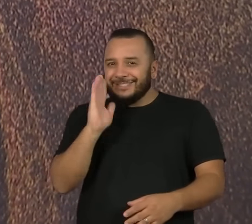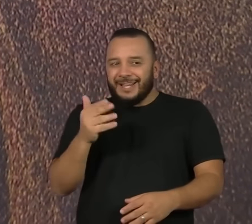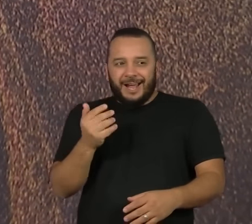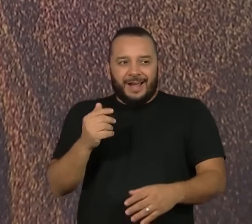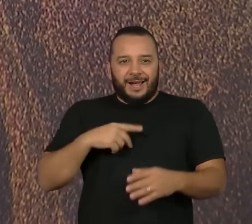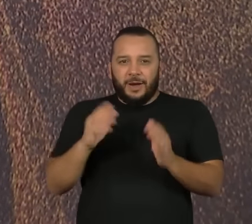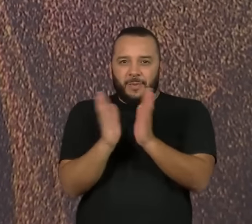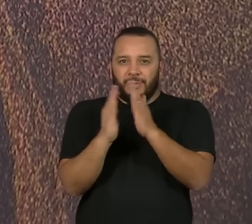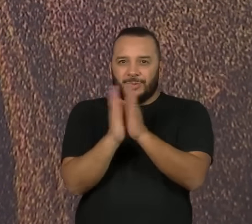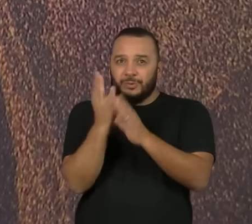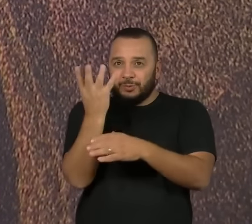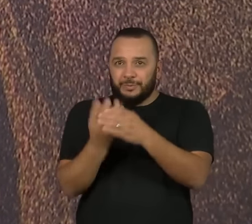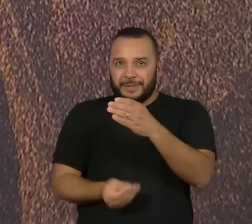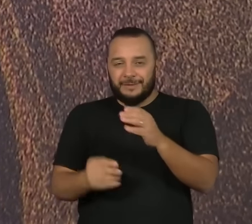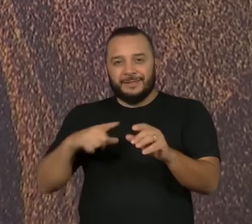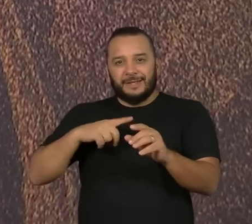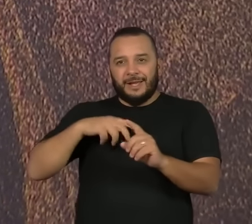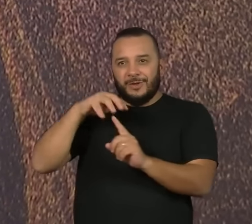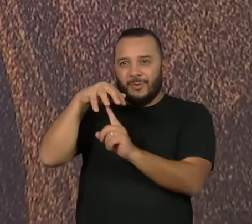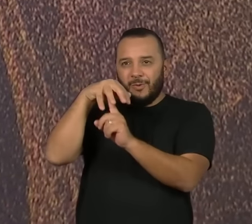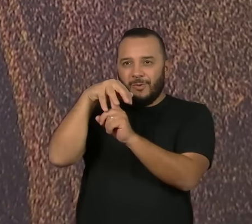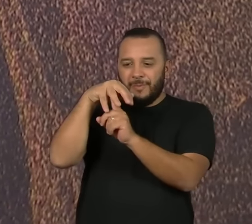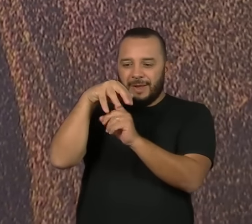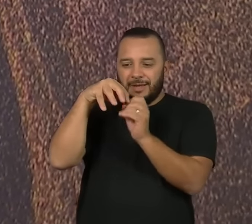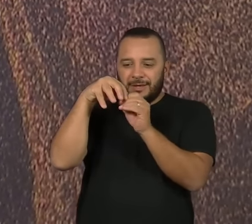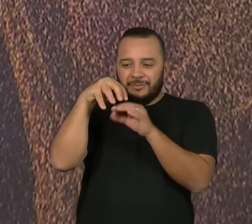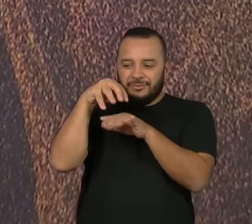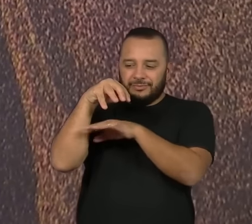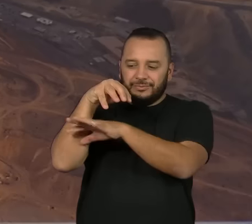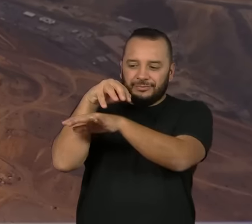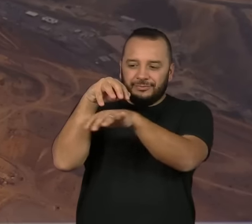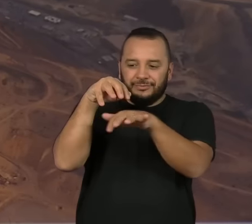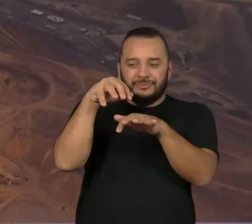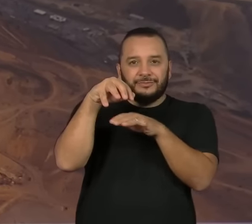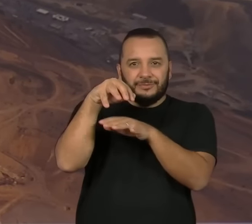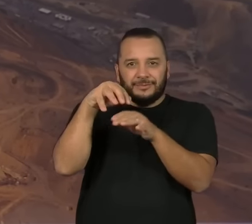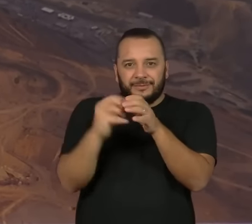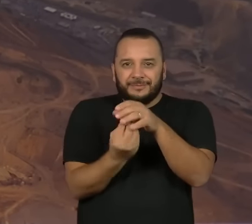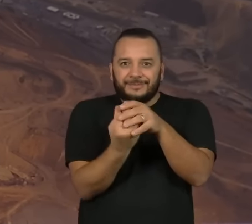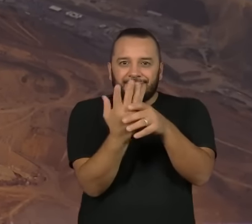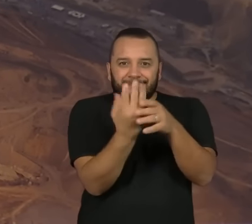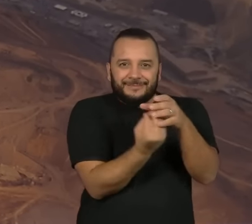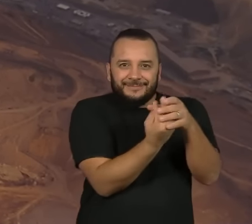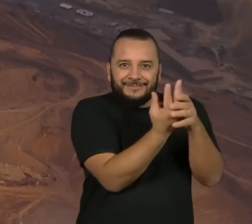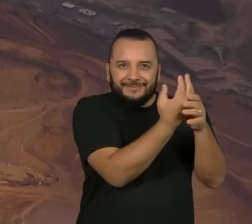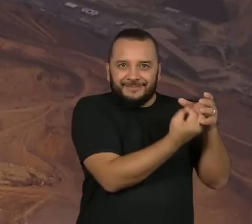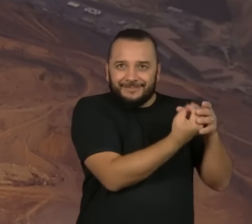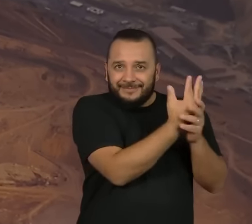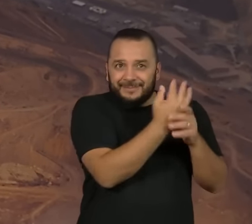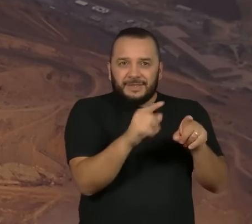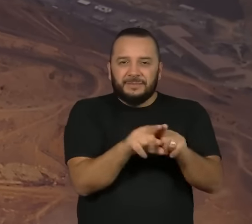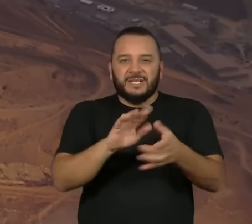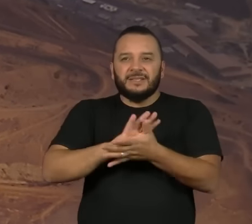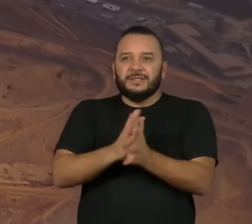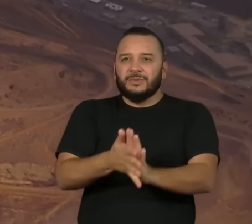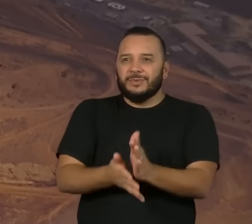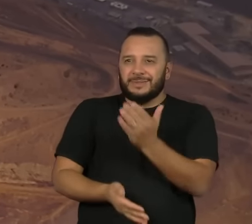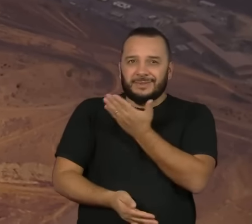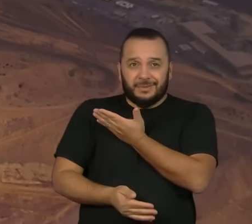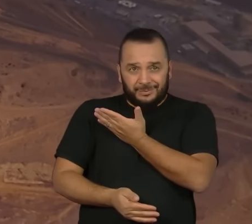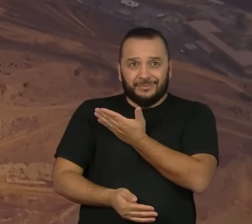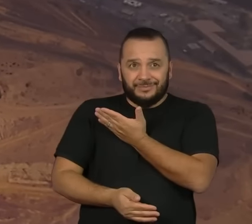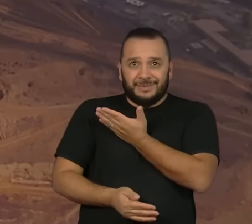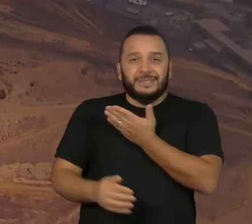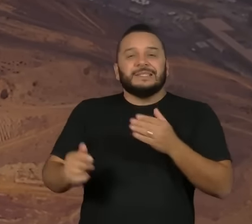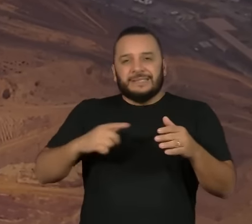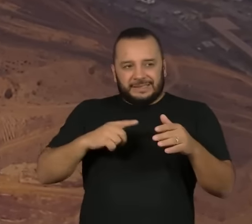liberando milhares de esporos para se reproduzir na floresta. Imagens da destruição, a maior escavação a